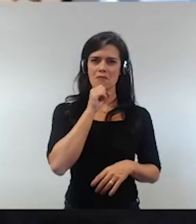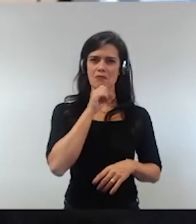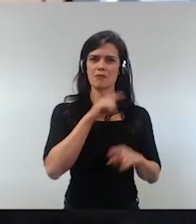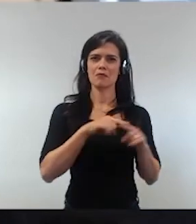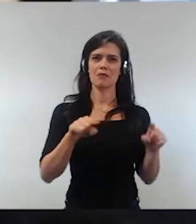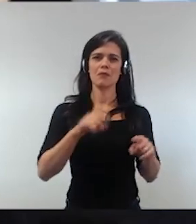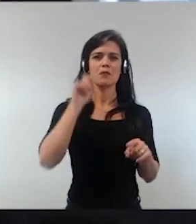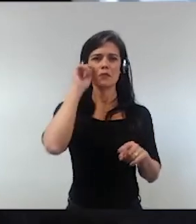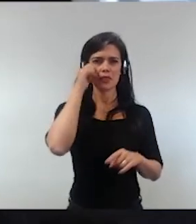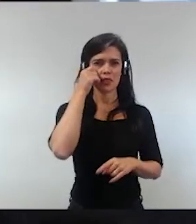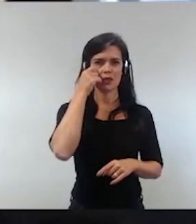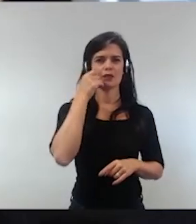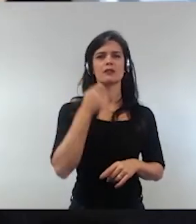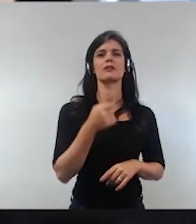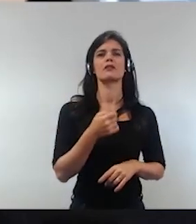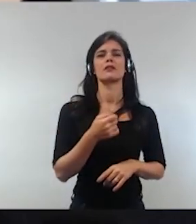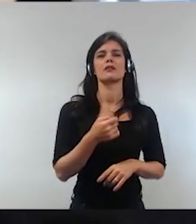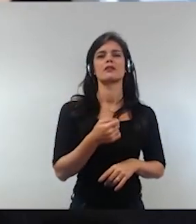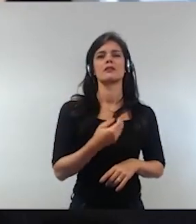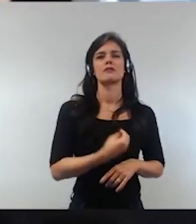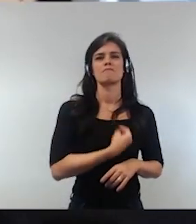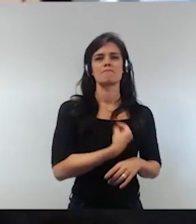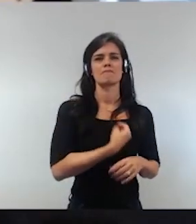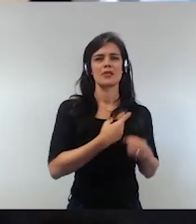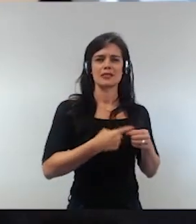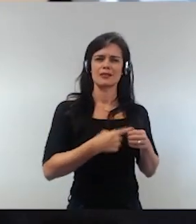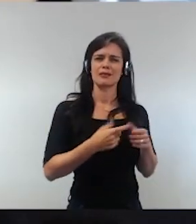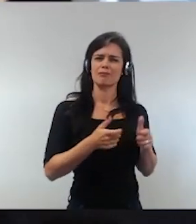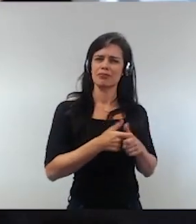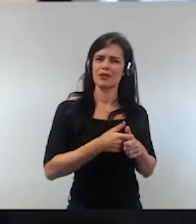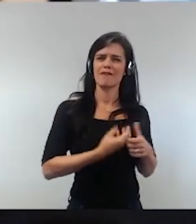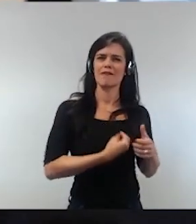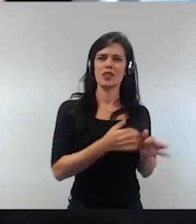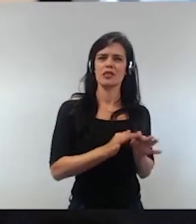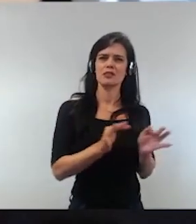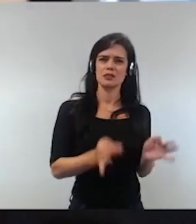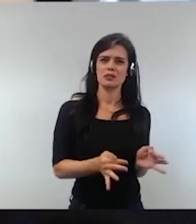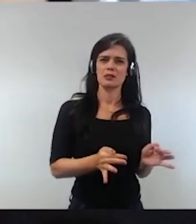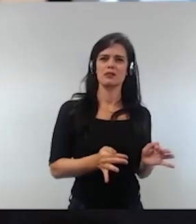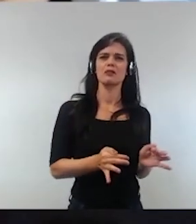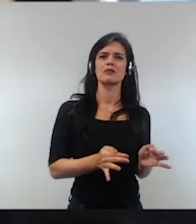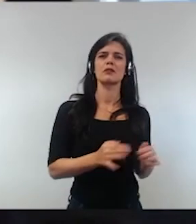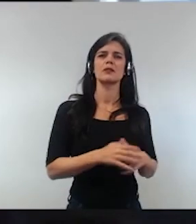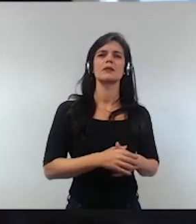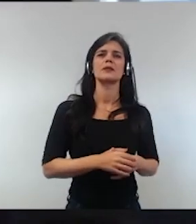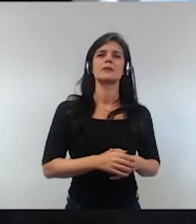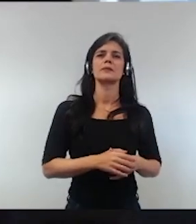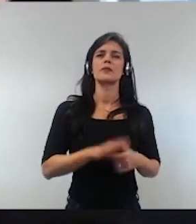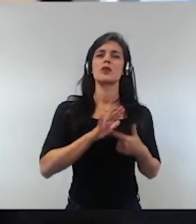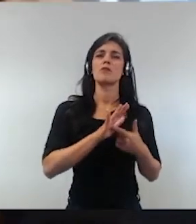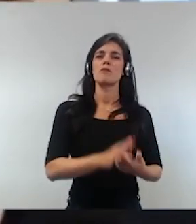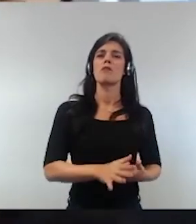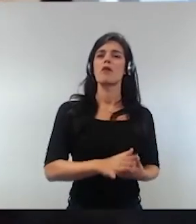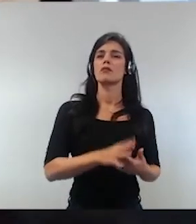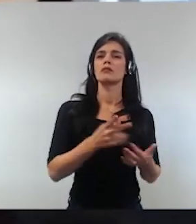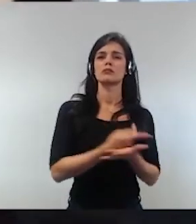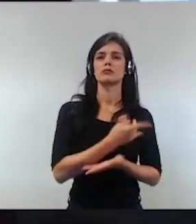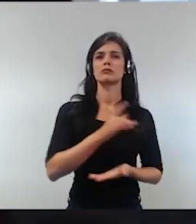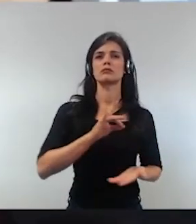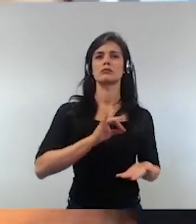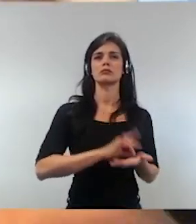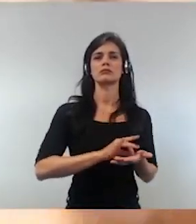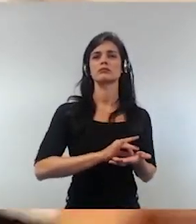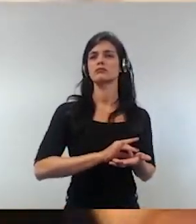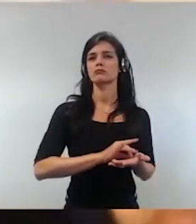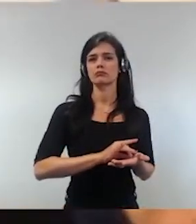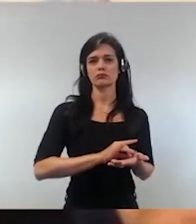uma autora negra, periférica, né, nasceu em situação simples, e ela descreve muito aqui essa realidade, uma realidade que